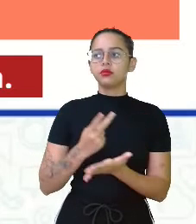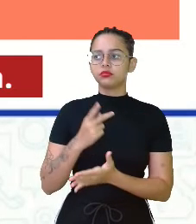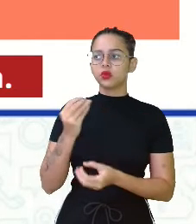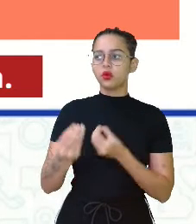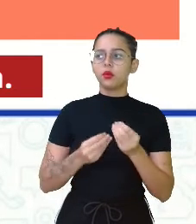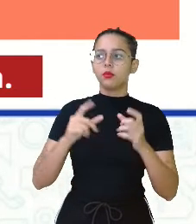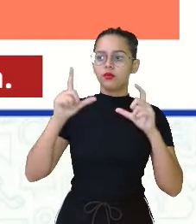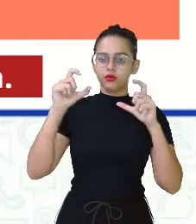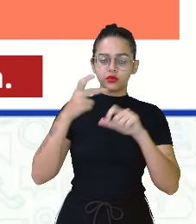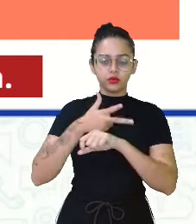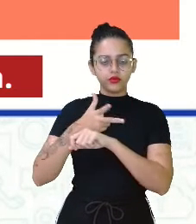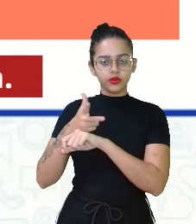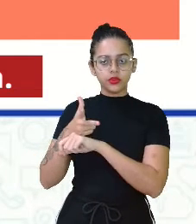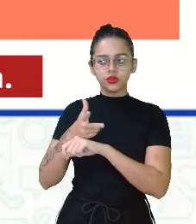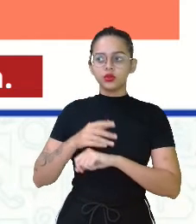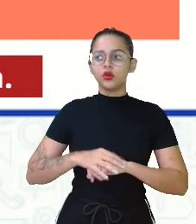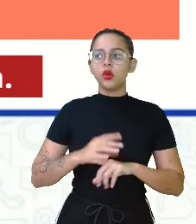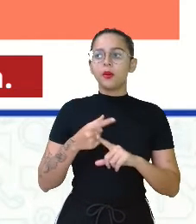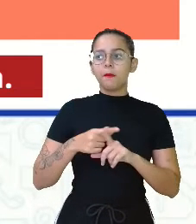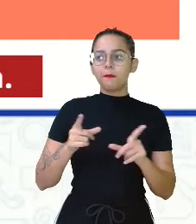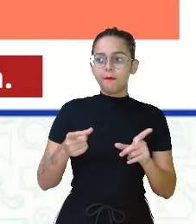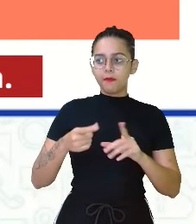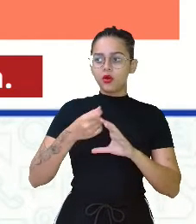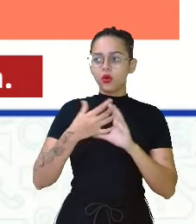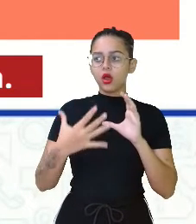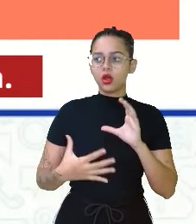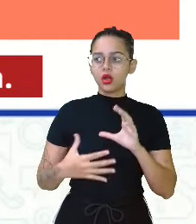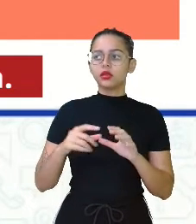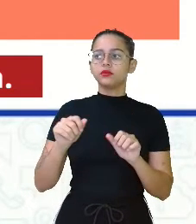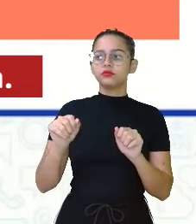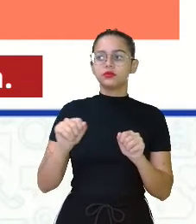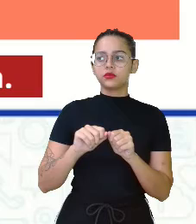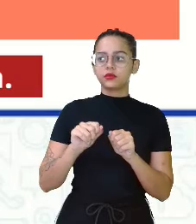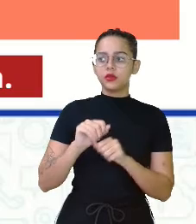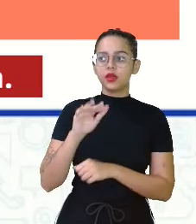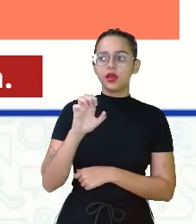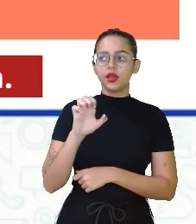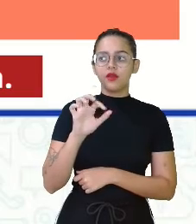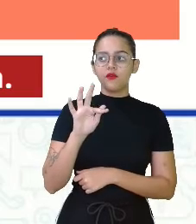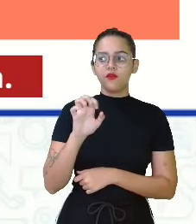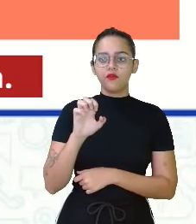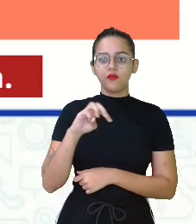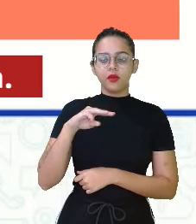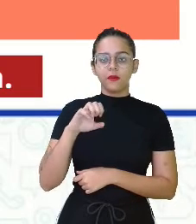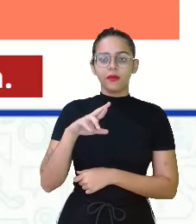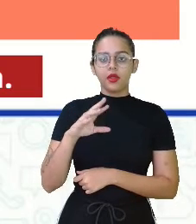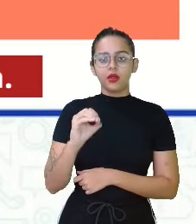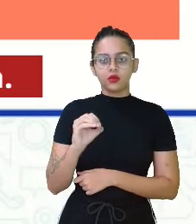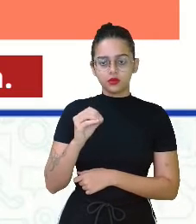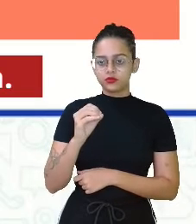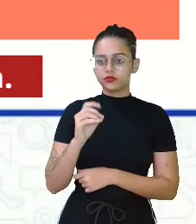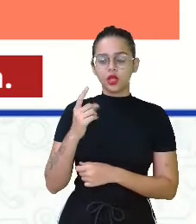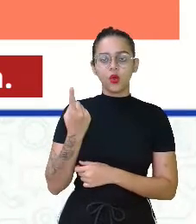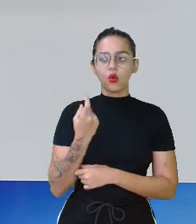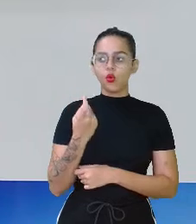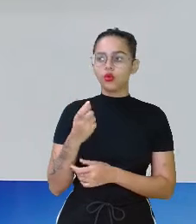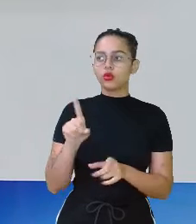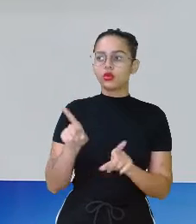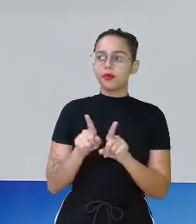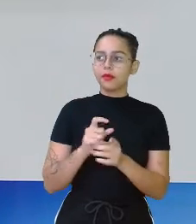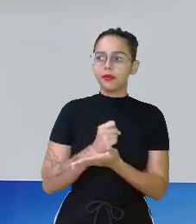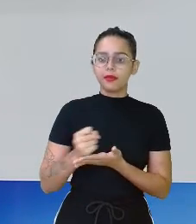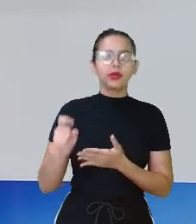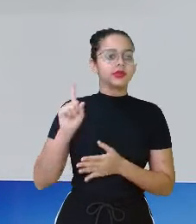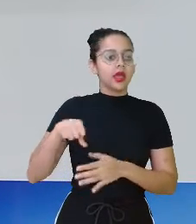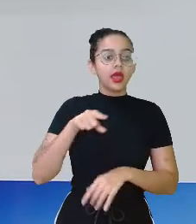meio de fotografias e vídeos, mas o caráter da obra é efêmero e passageiro, como no happening também. Ou né? seja, é